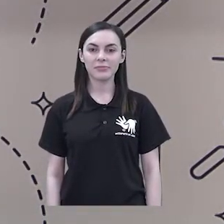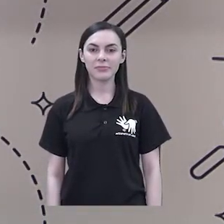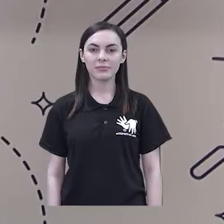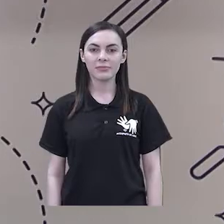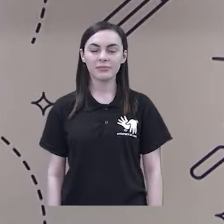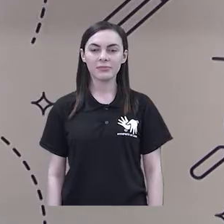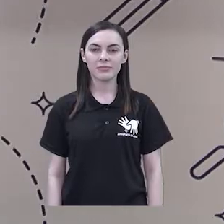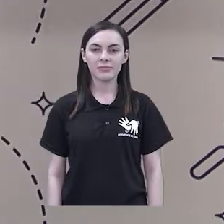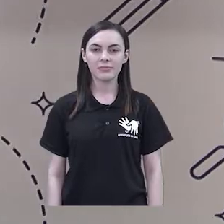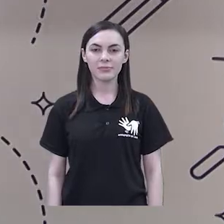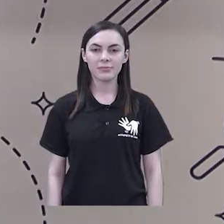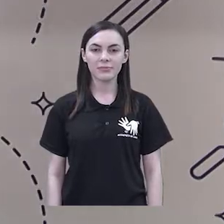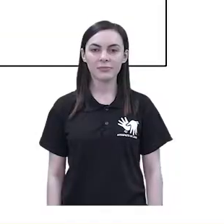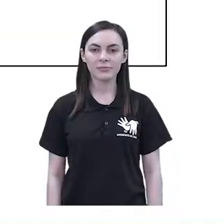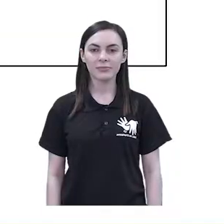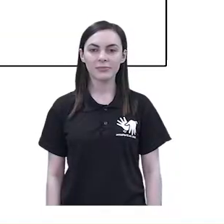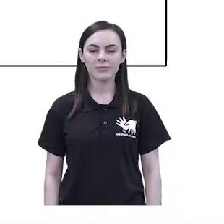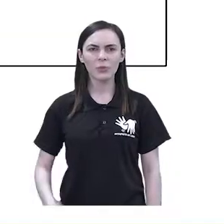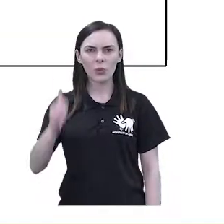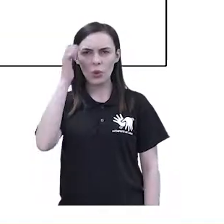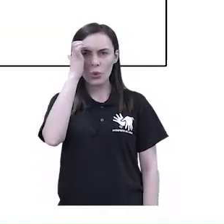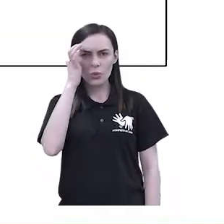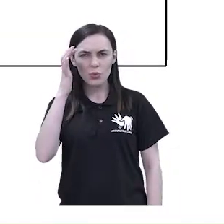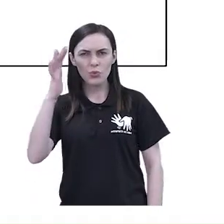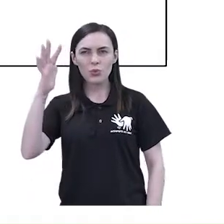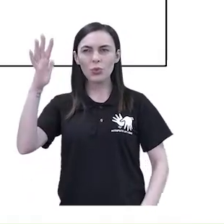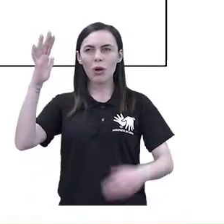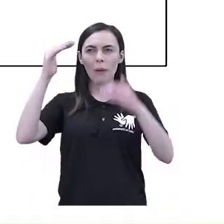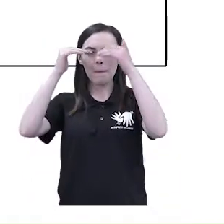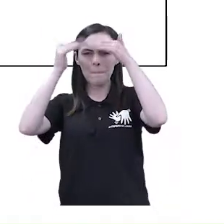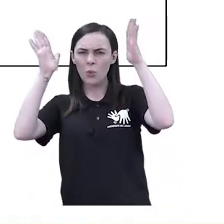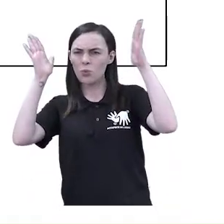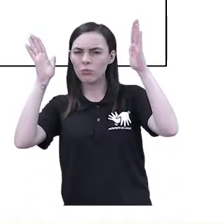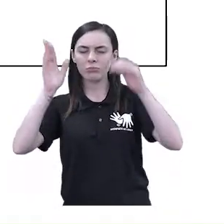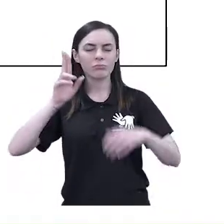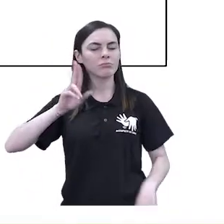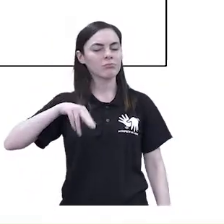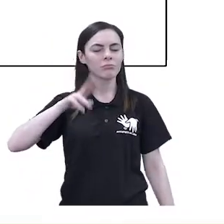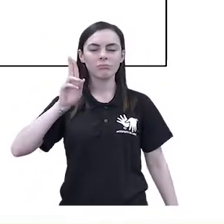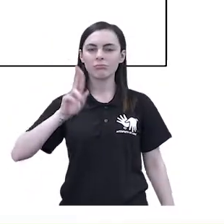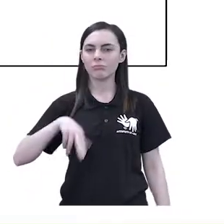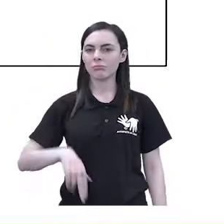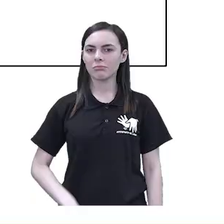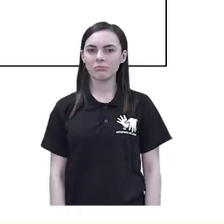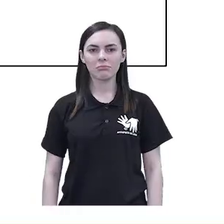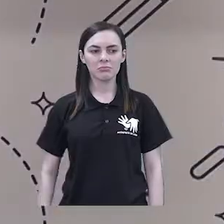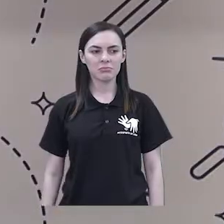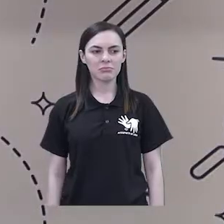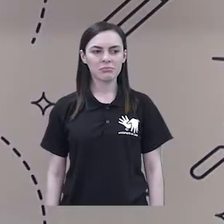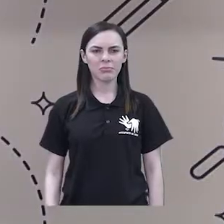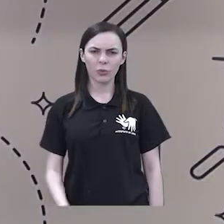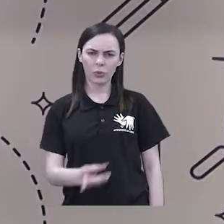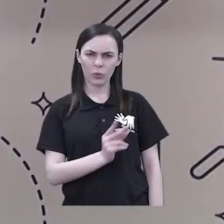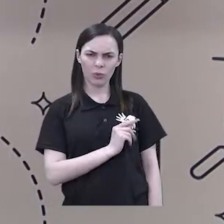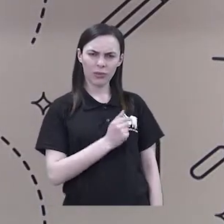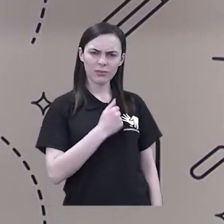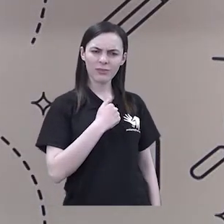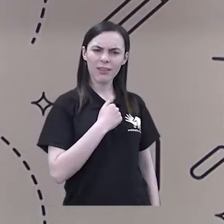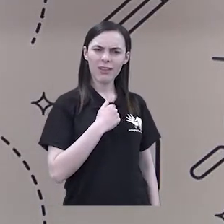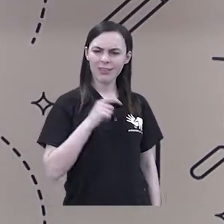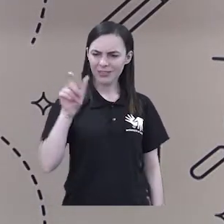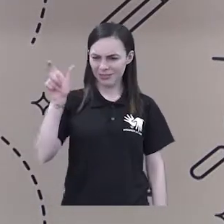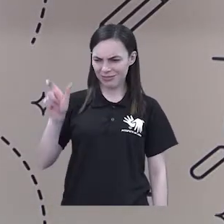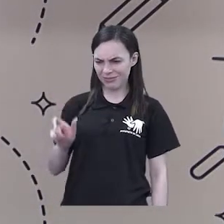Ela não desiste dos seus sonhos. Uau, hein? Eu já estou